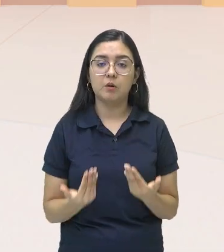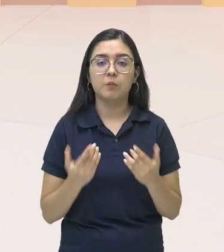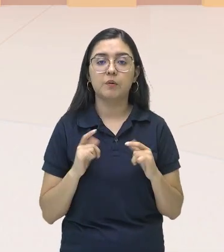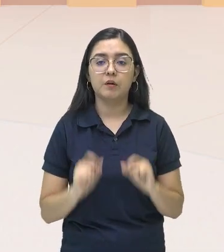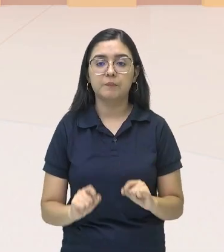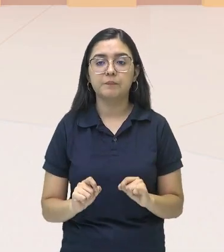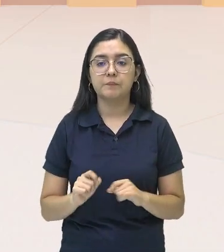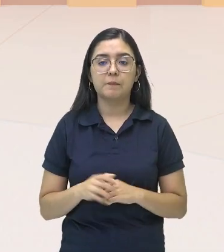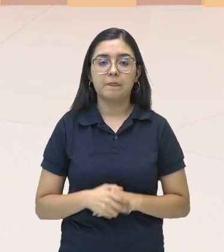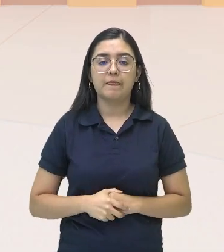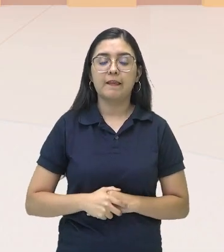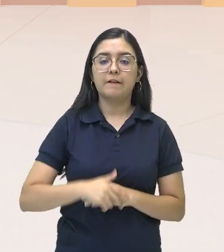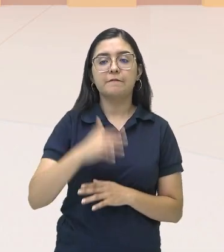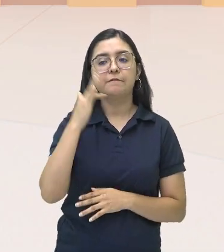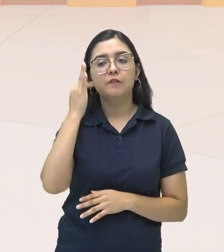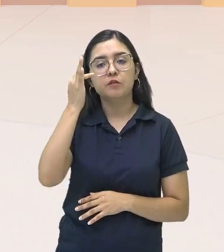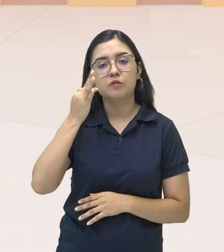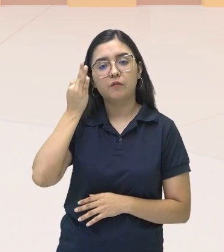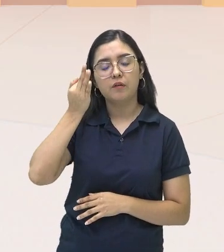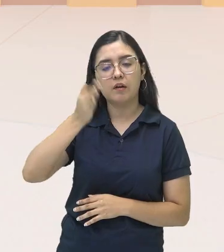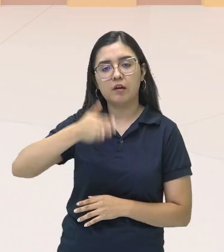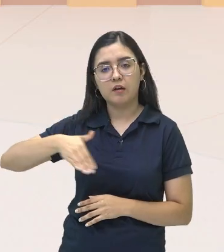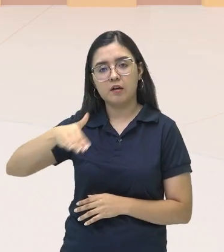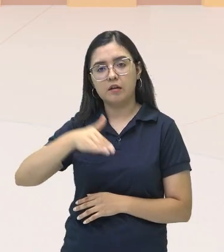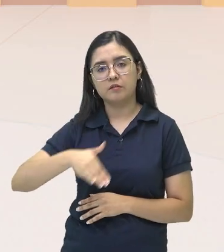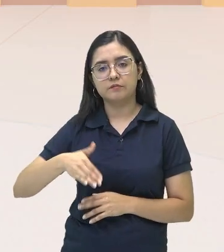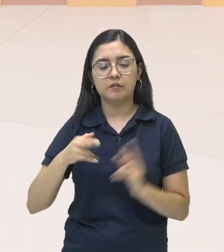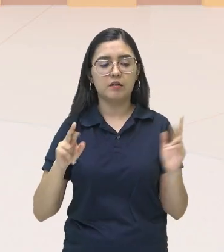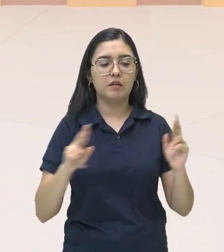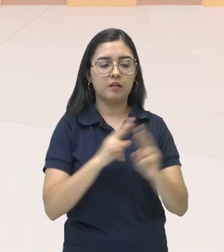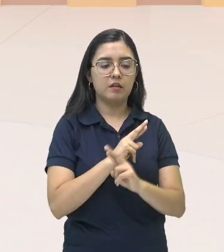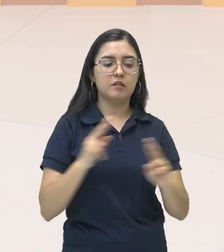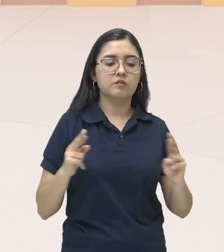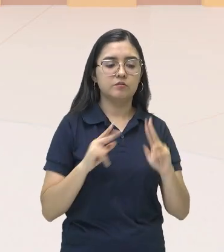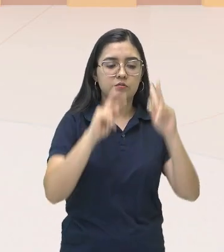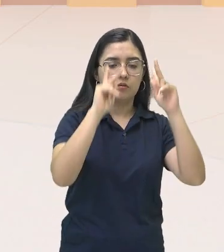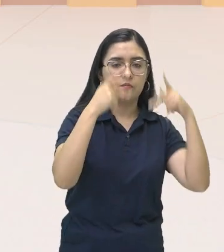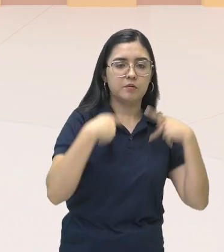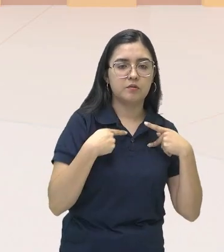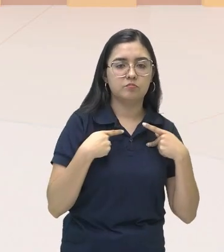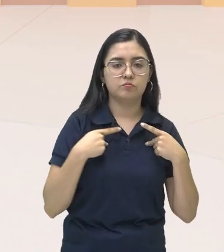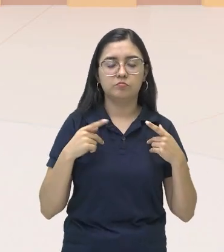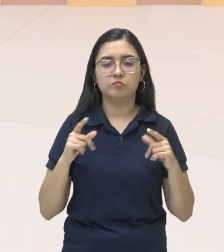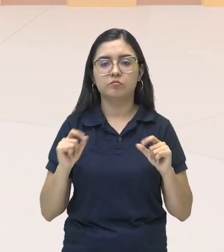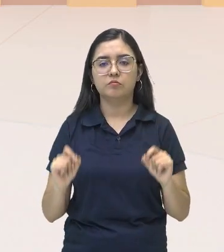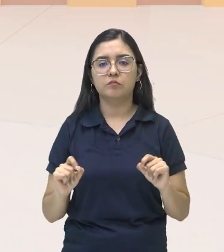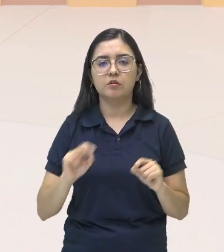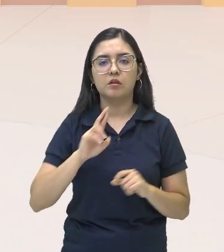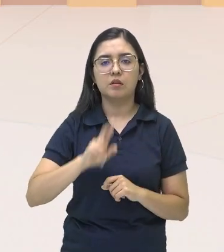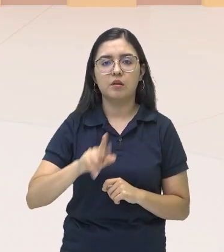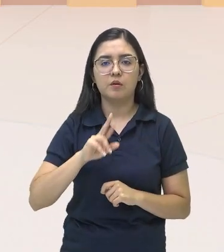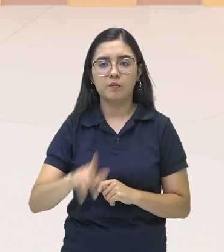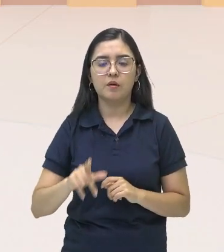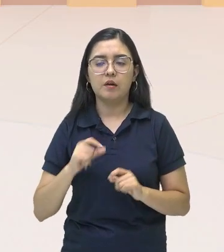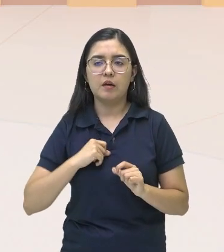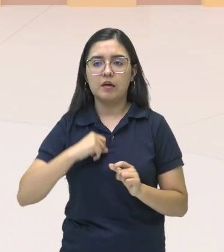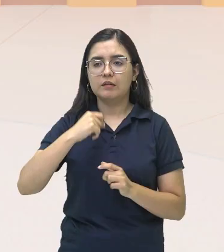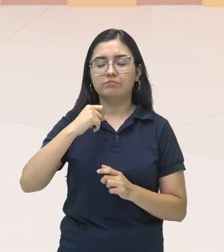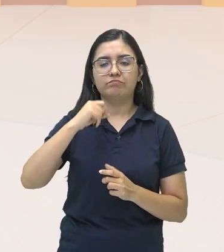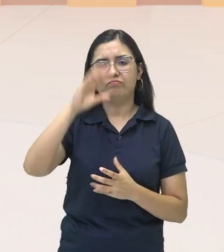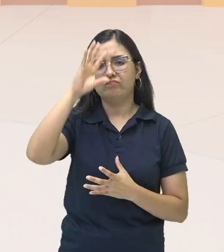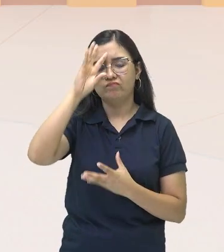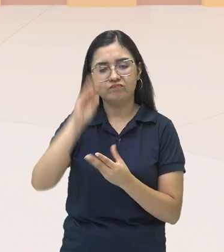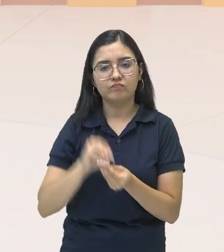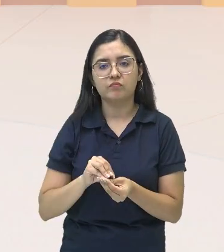a natureza filosófica e relacionada com a plenitude humana, ela não é o quê? Totalmente